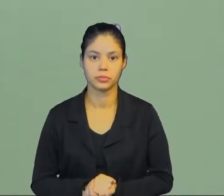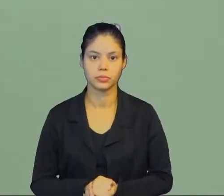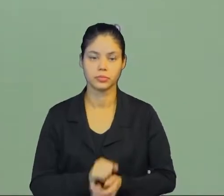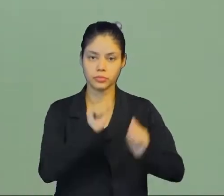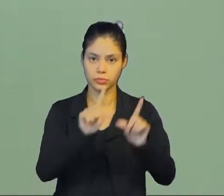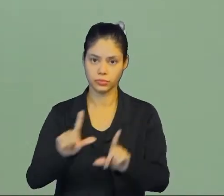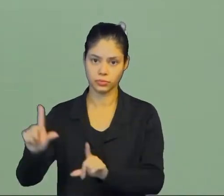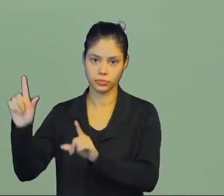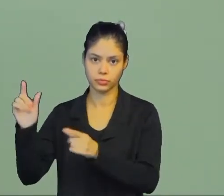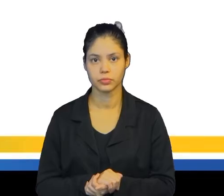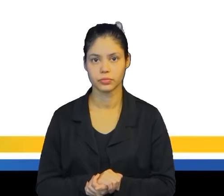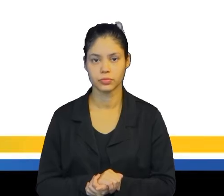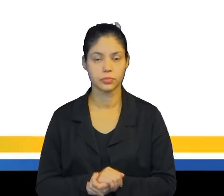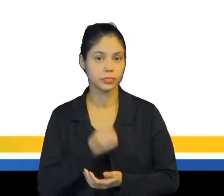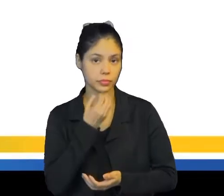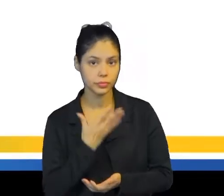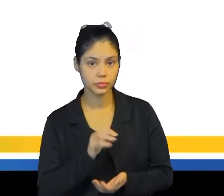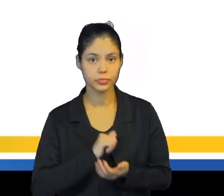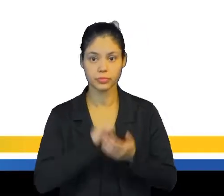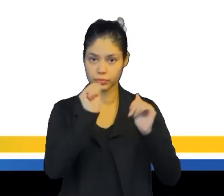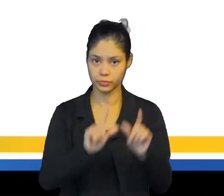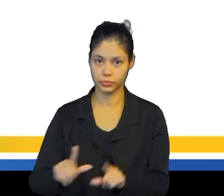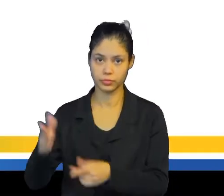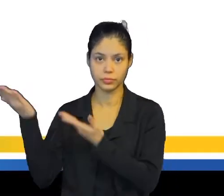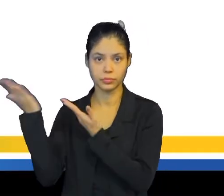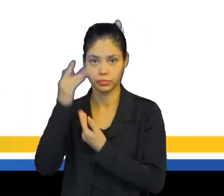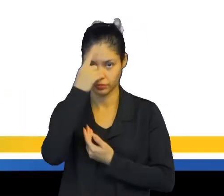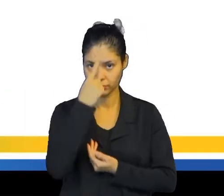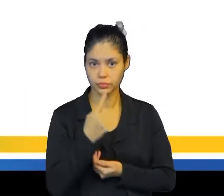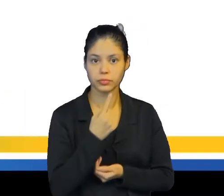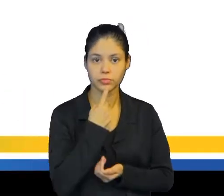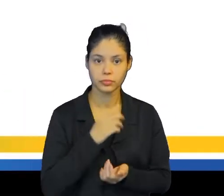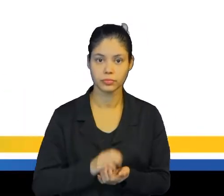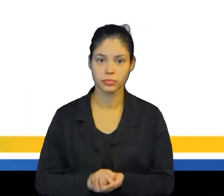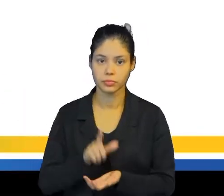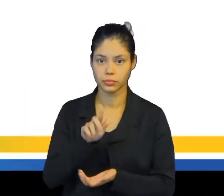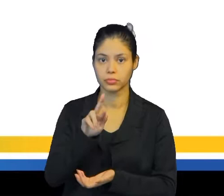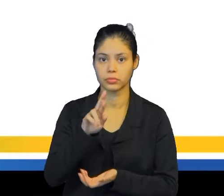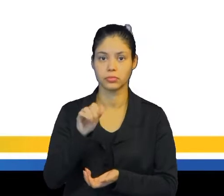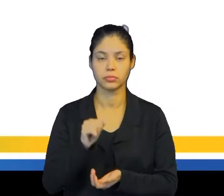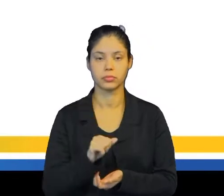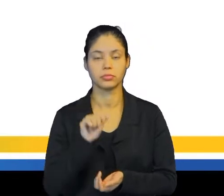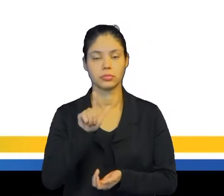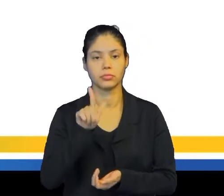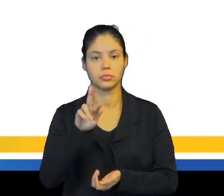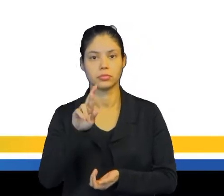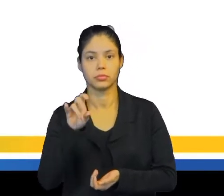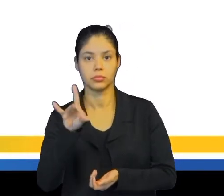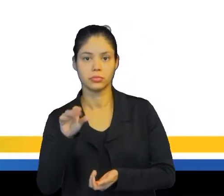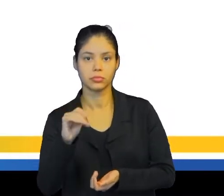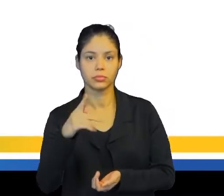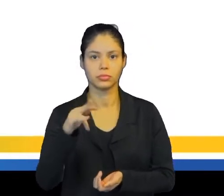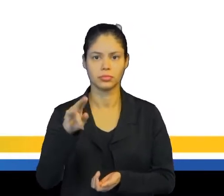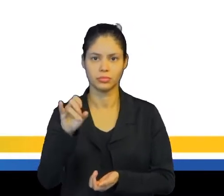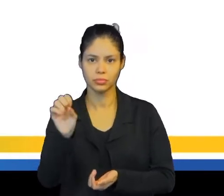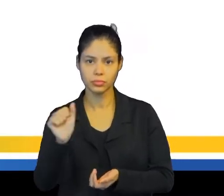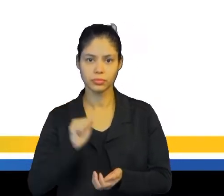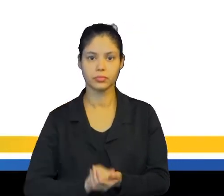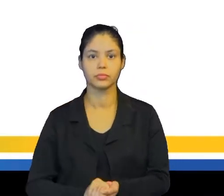Acompanhe comigo na tela. Bom, nós temos aí a imagem da nossa renomada atriz Glória Pires,